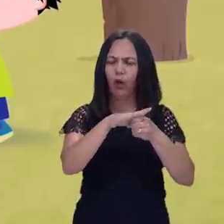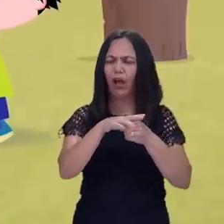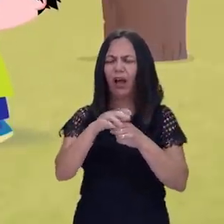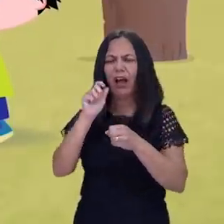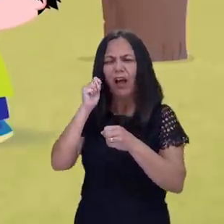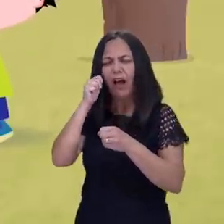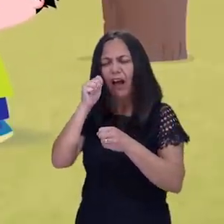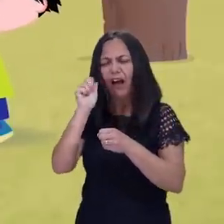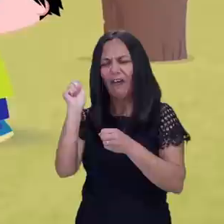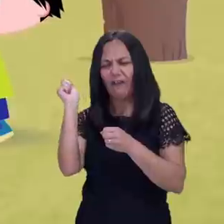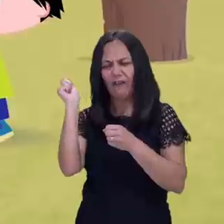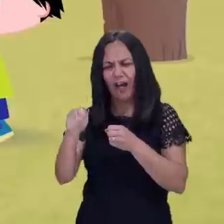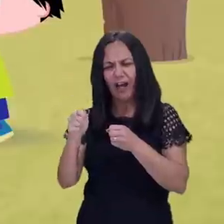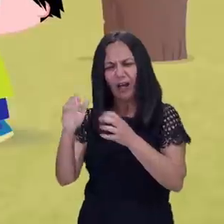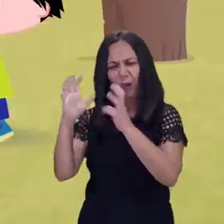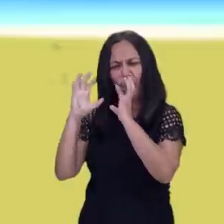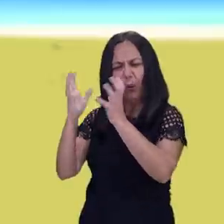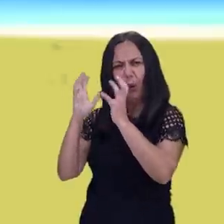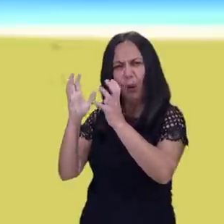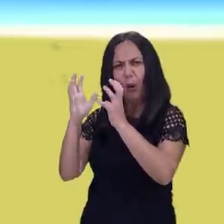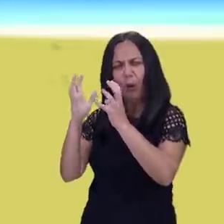É.